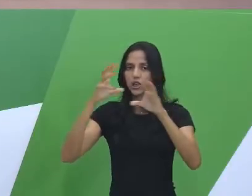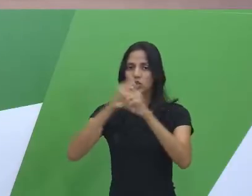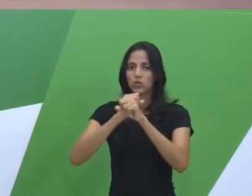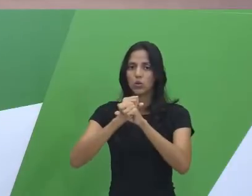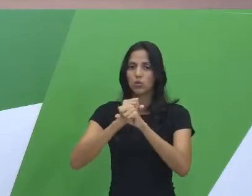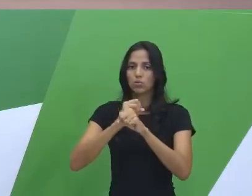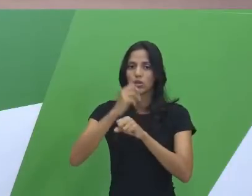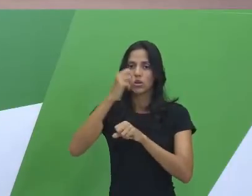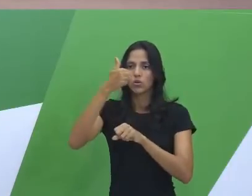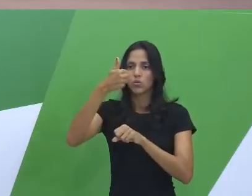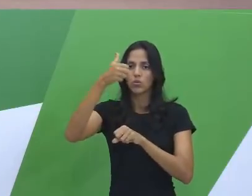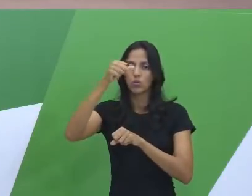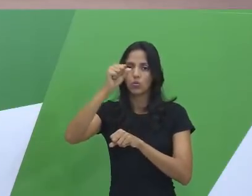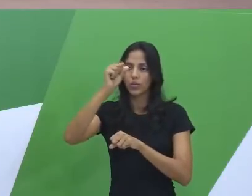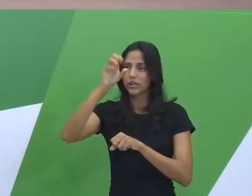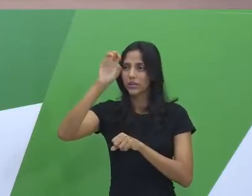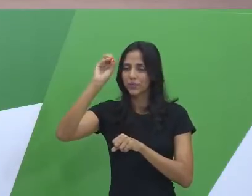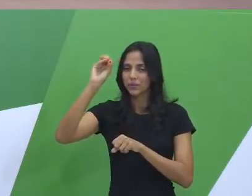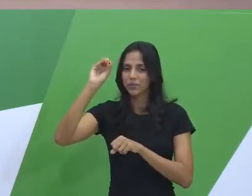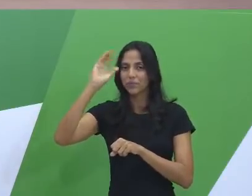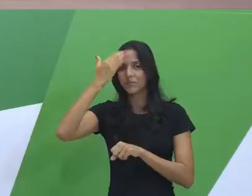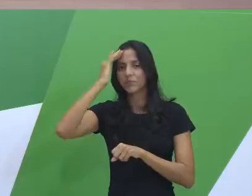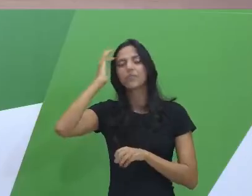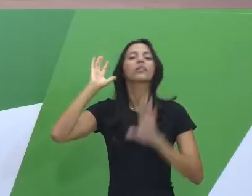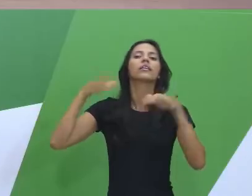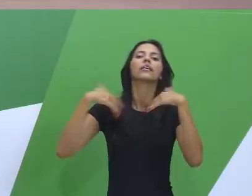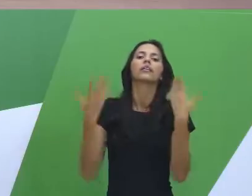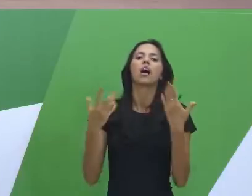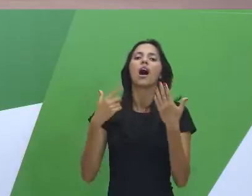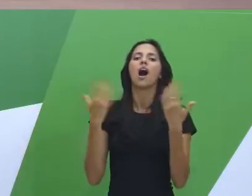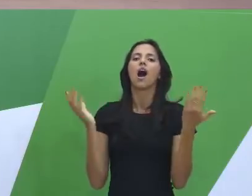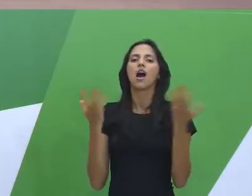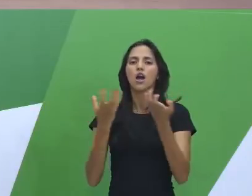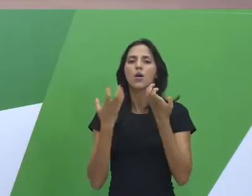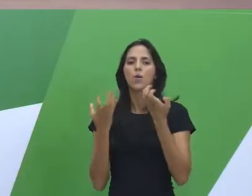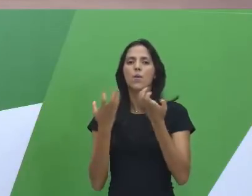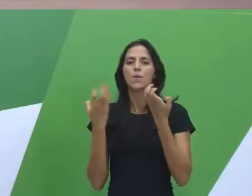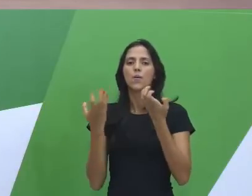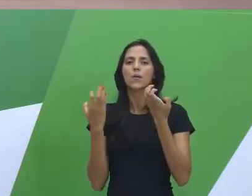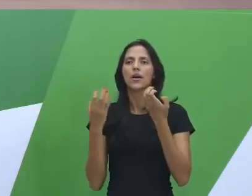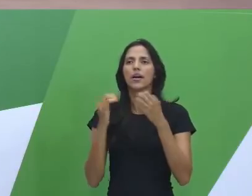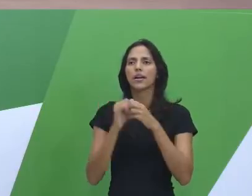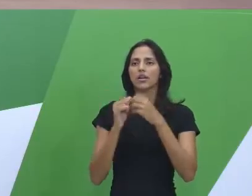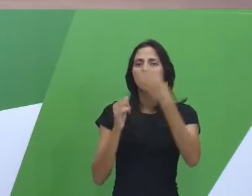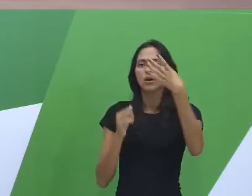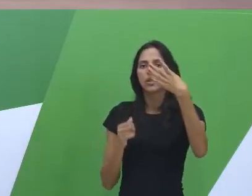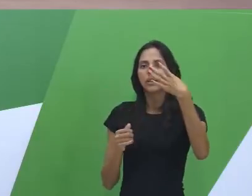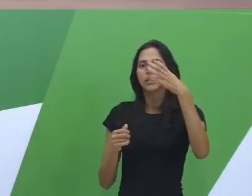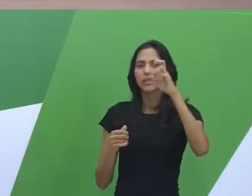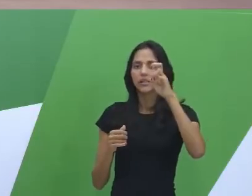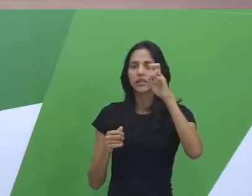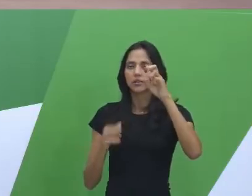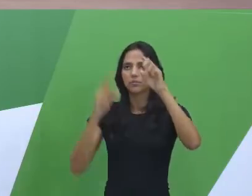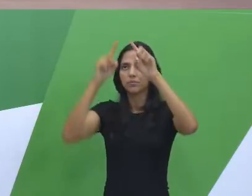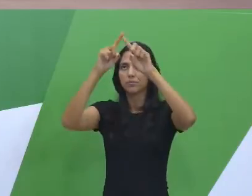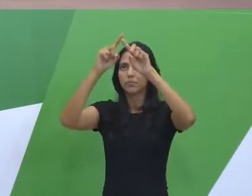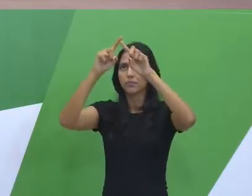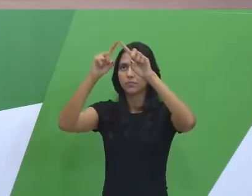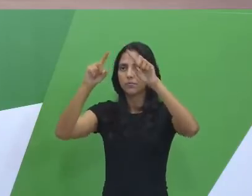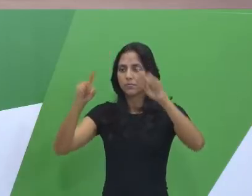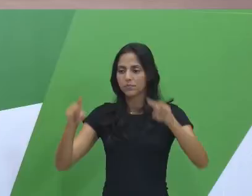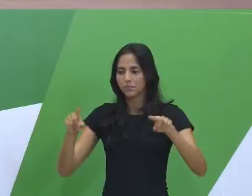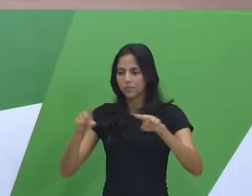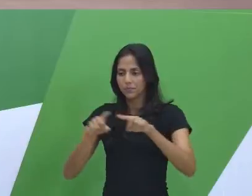180 graus. Tranquilex? Aí eu digo, eu quero somente 2 ângulos de 45. Ora, se eu quero 2 ângulos